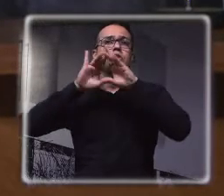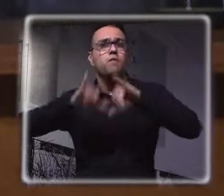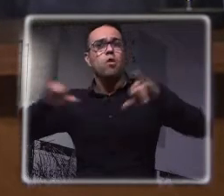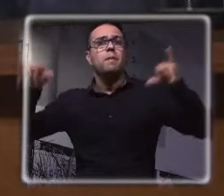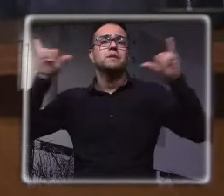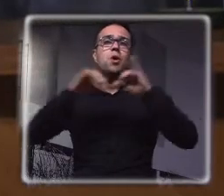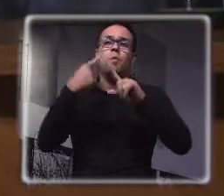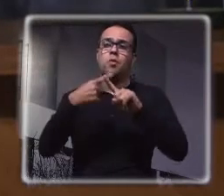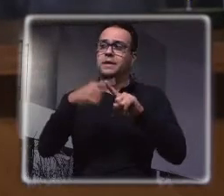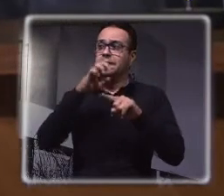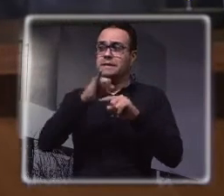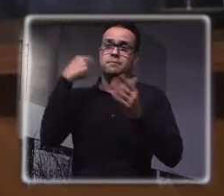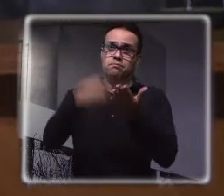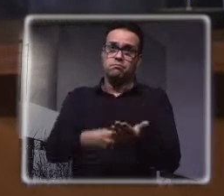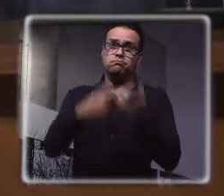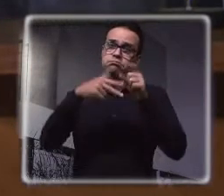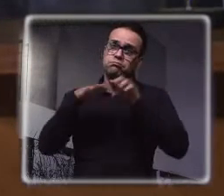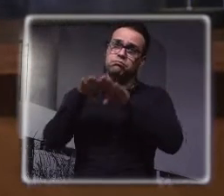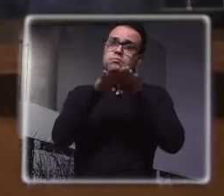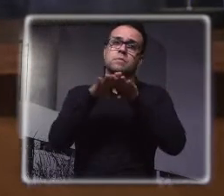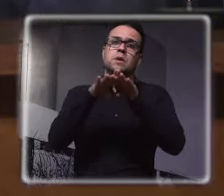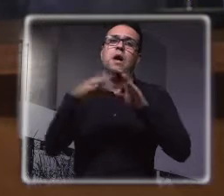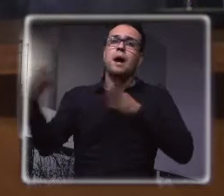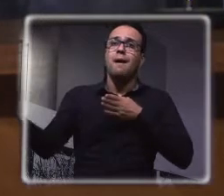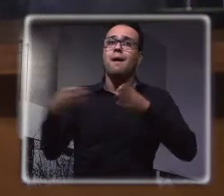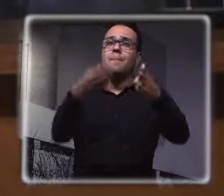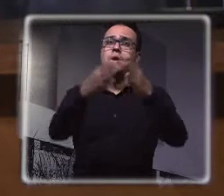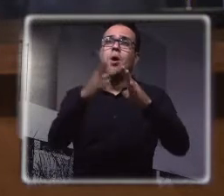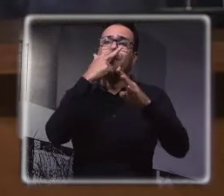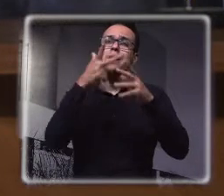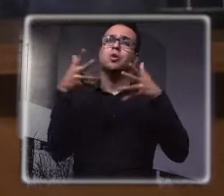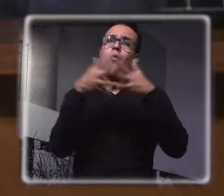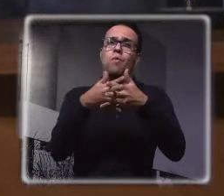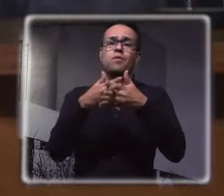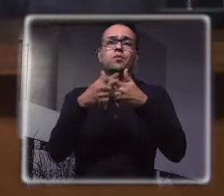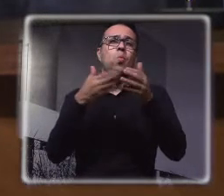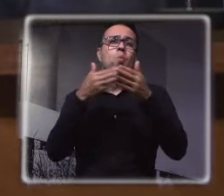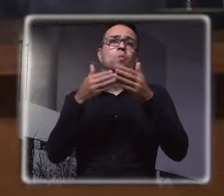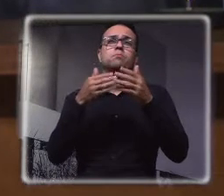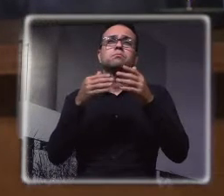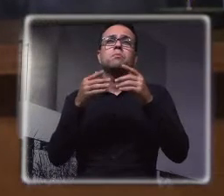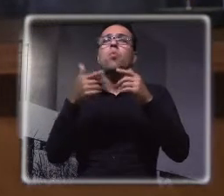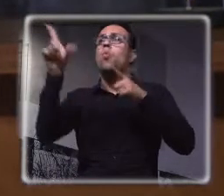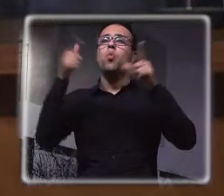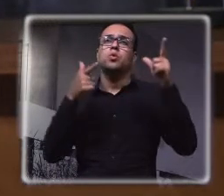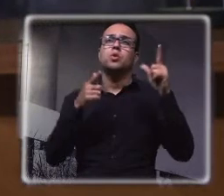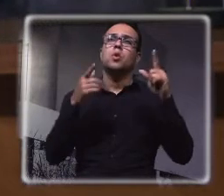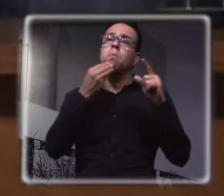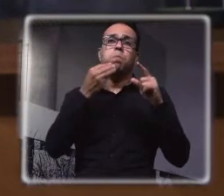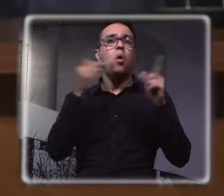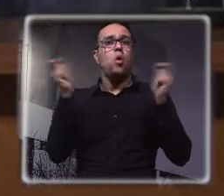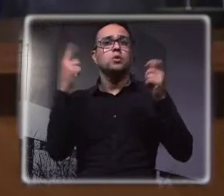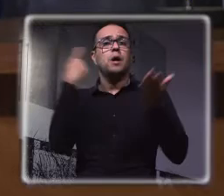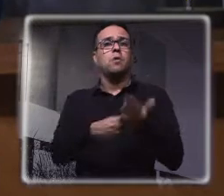uma conciliação realizada sem que se trilhe esse caminho todo, como se fosse um conflito qualquer, talvez até resulte num acordo,